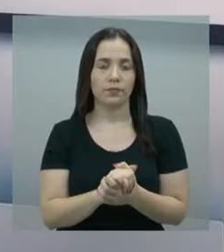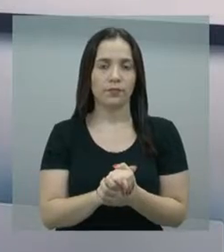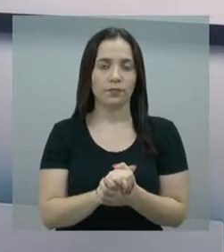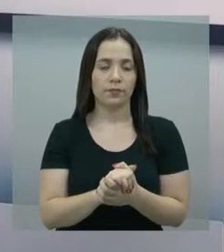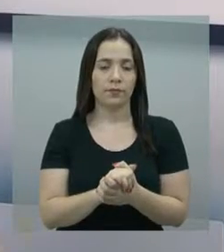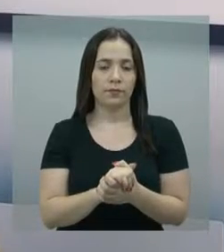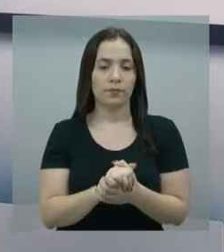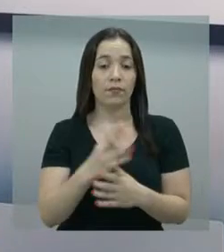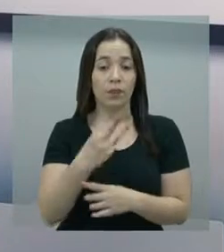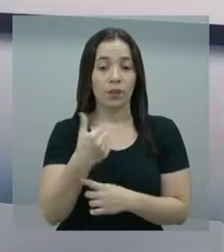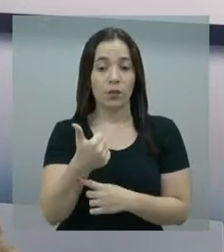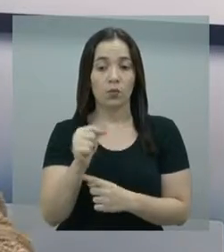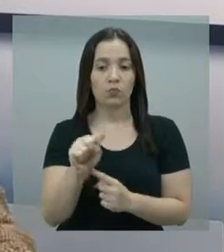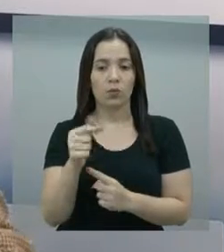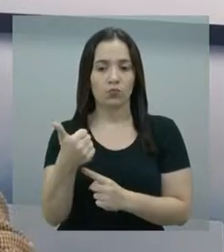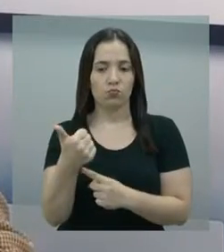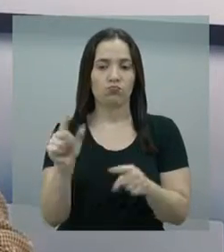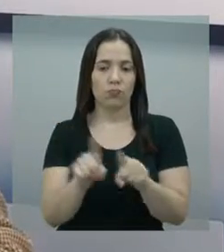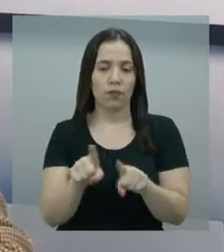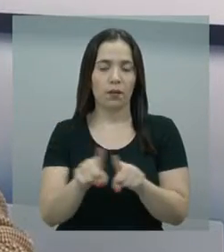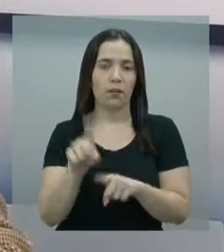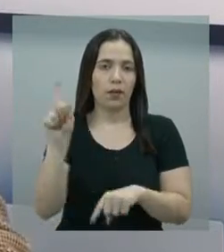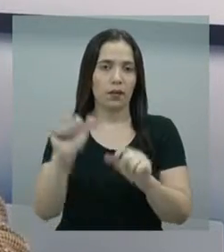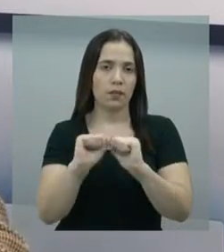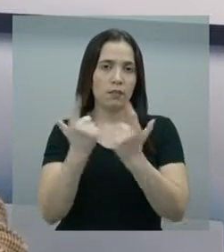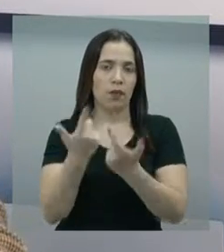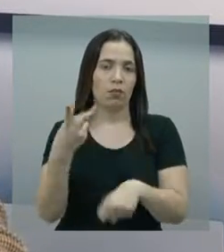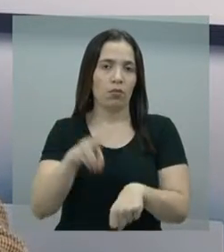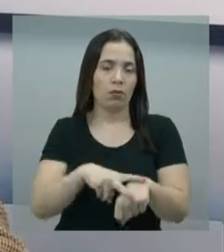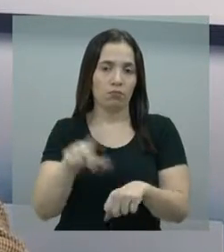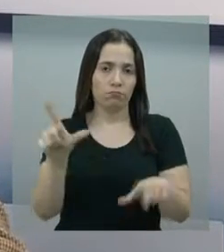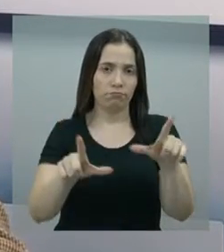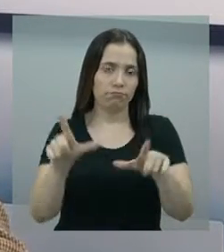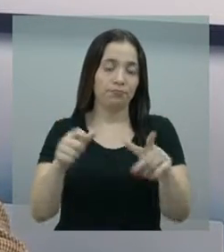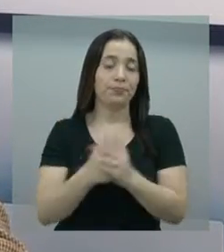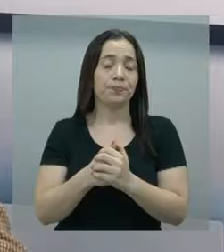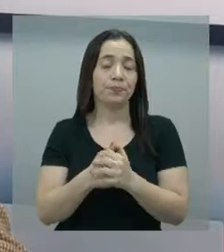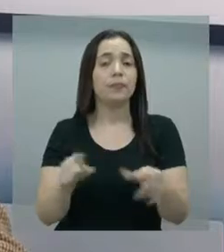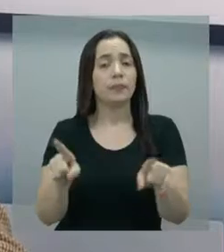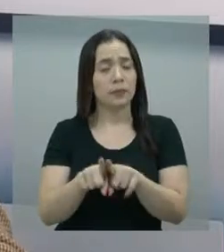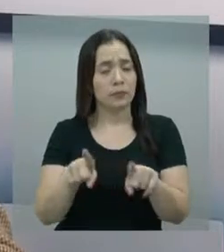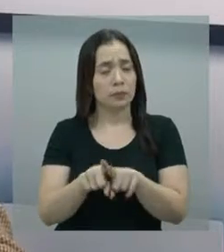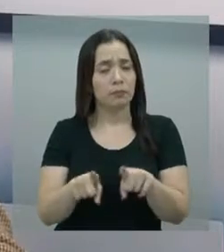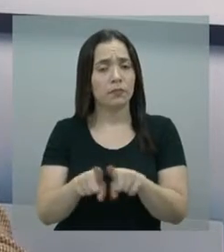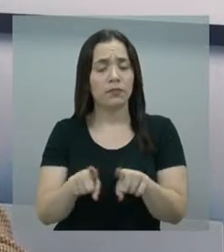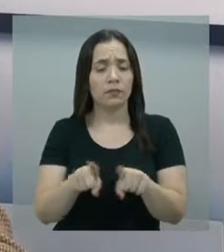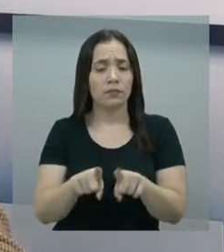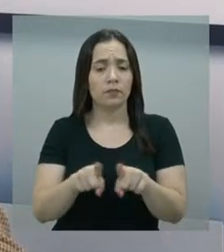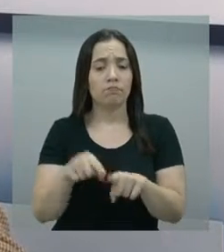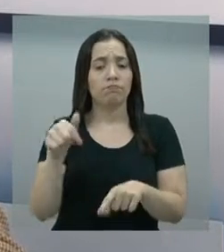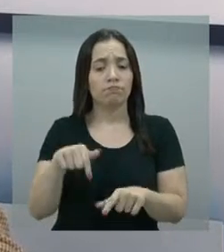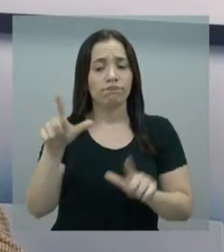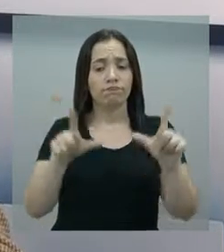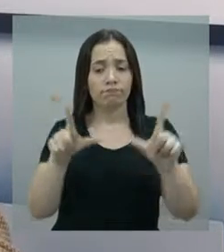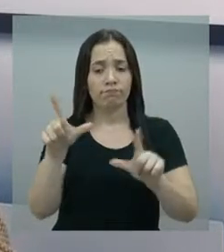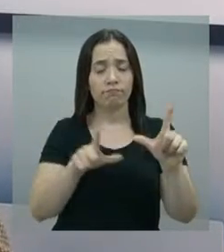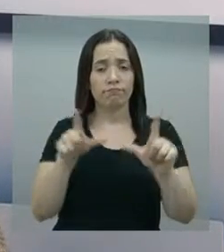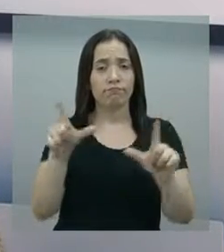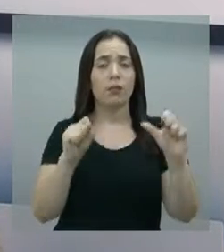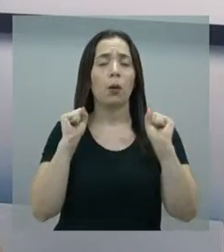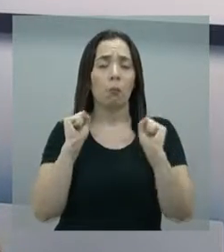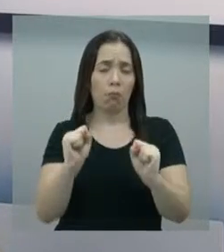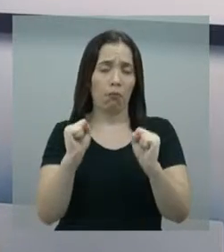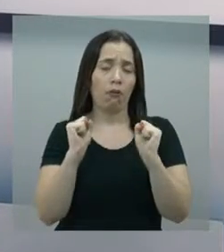61.3 e 31.1, a nossa TV Assembleia, tá certo? Lembrando que também o nosso programa Pela Ordem